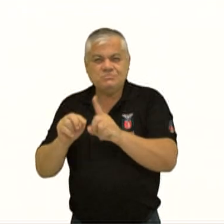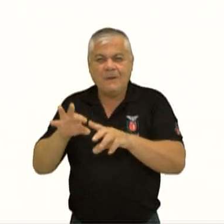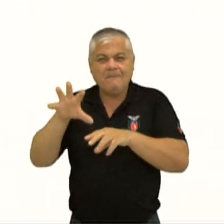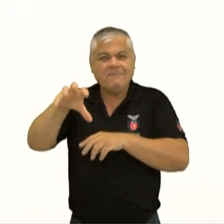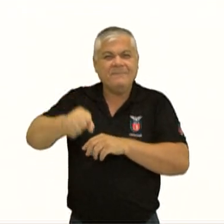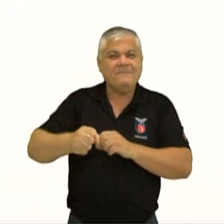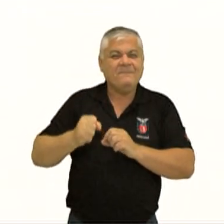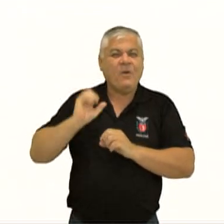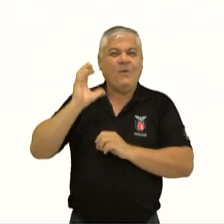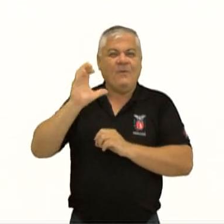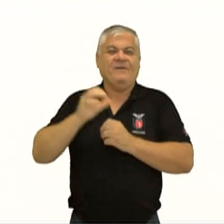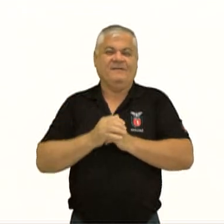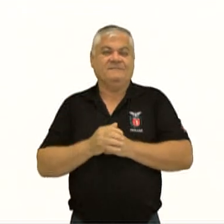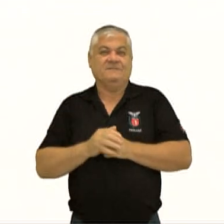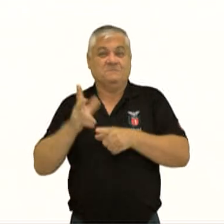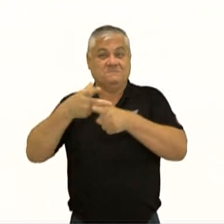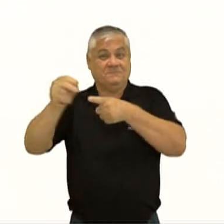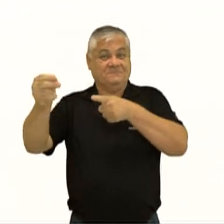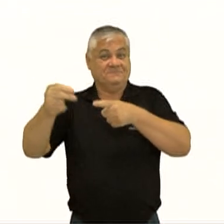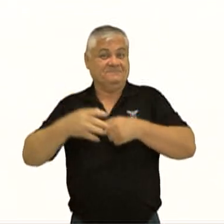eliminar ele.